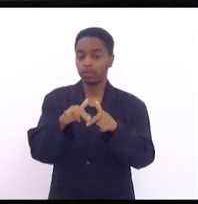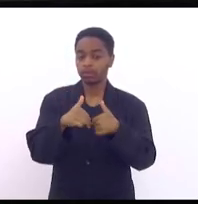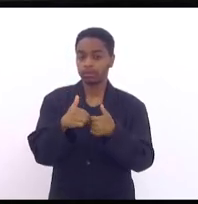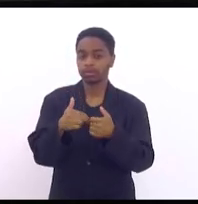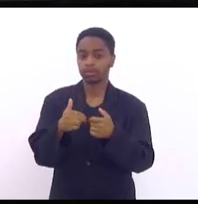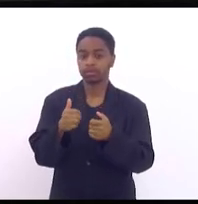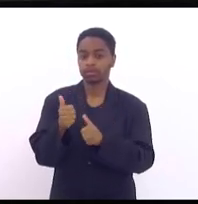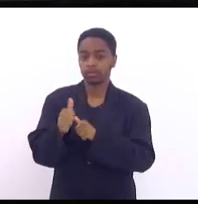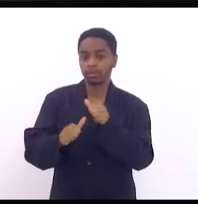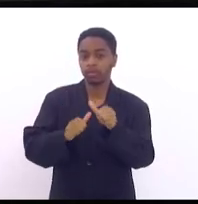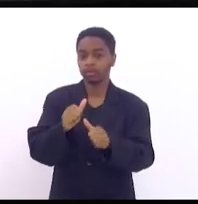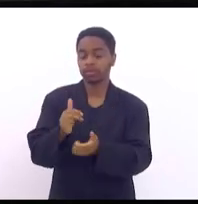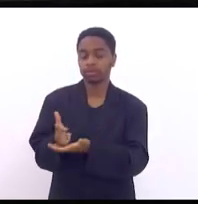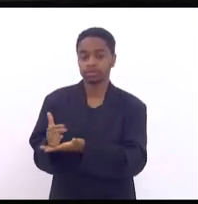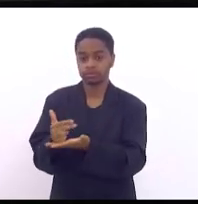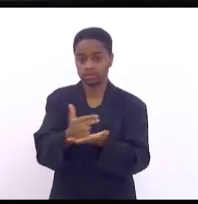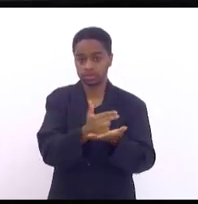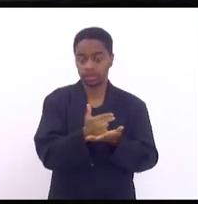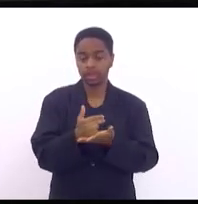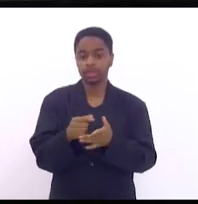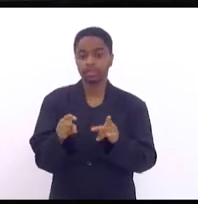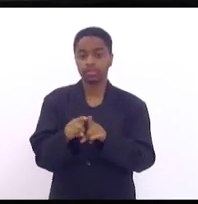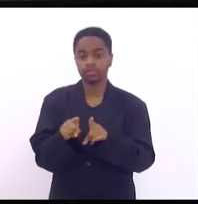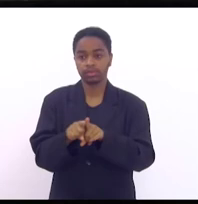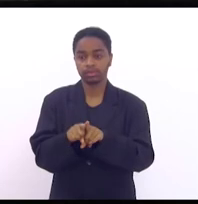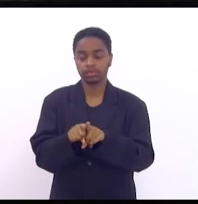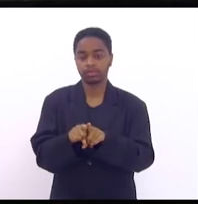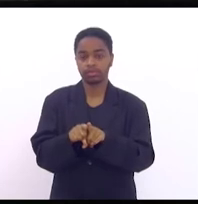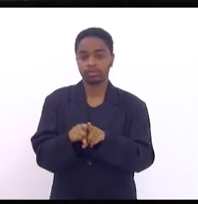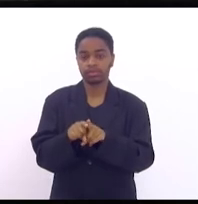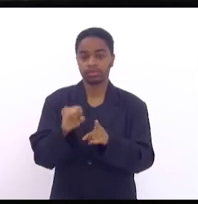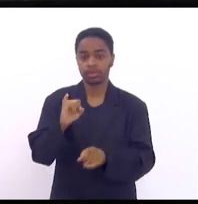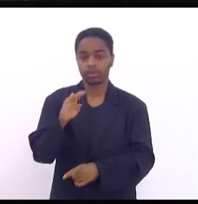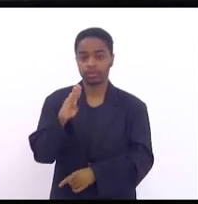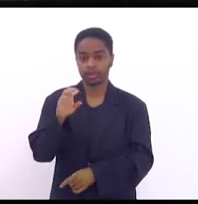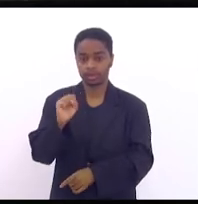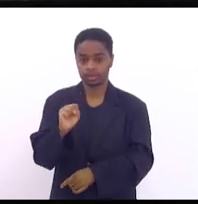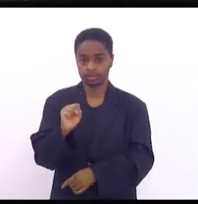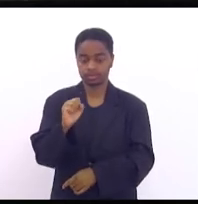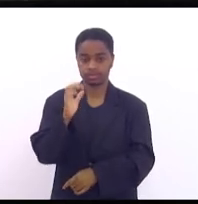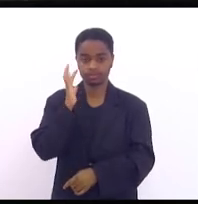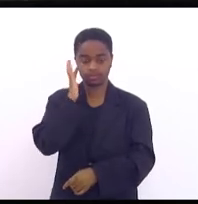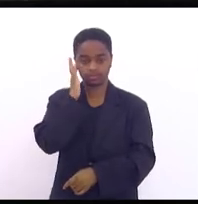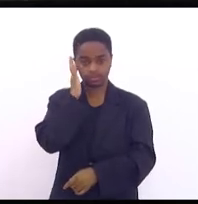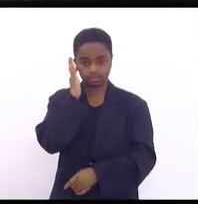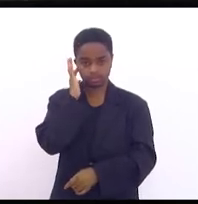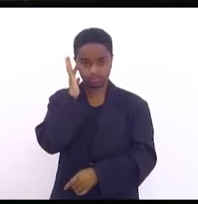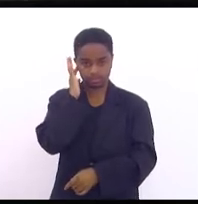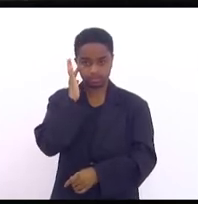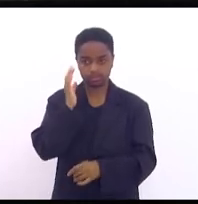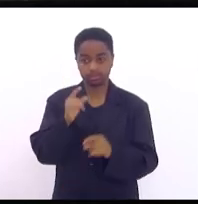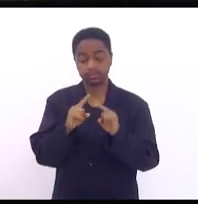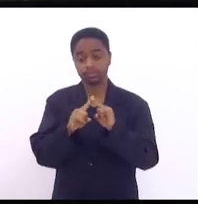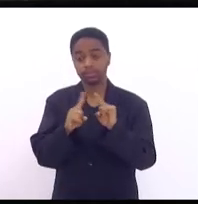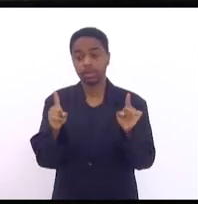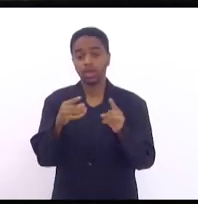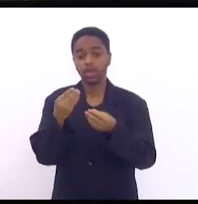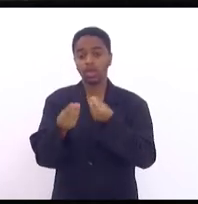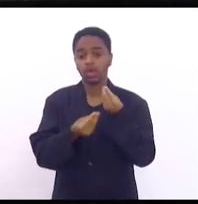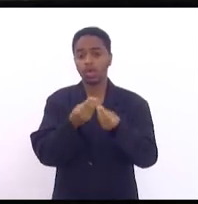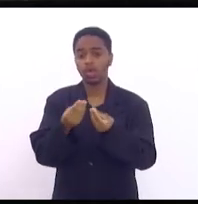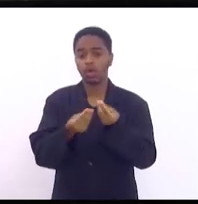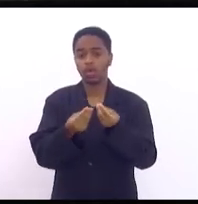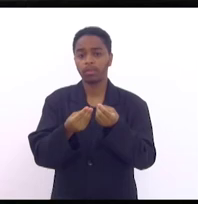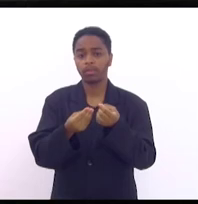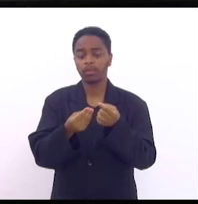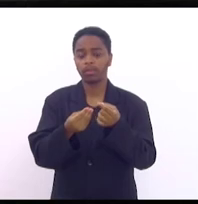reforma tributária e com o IBS. Mas como fica o déficit